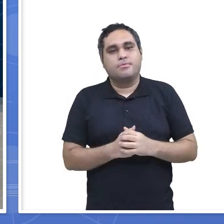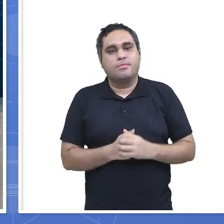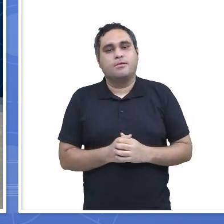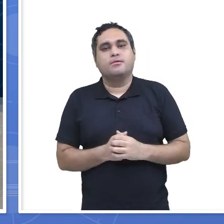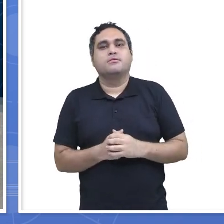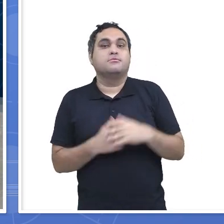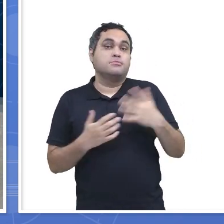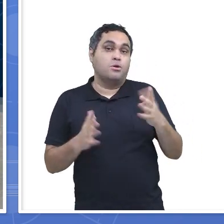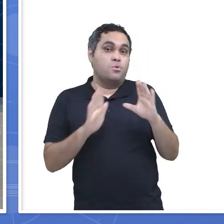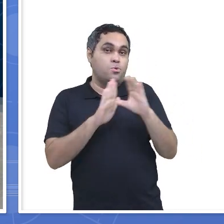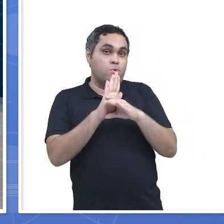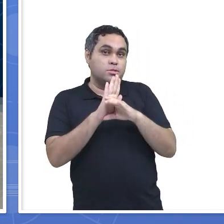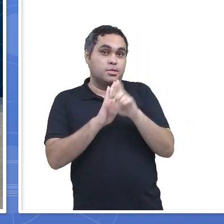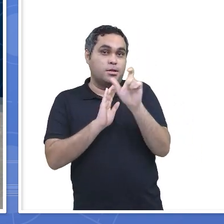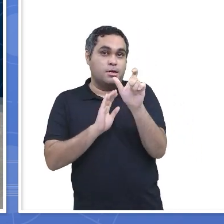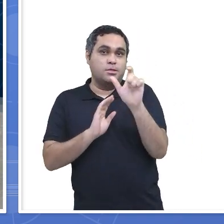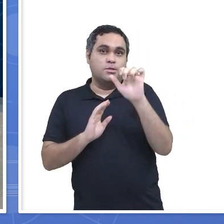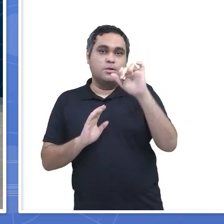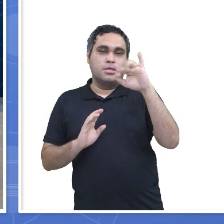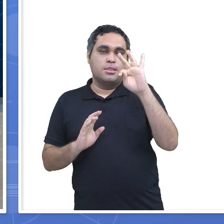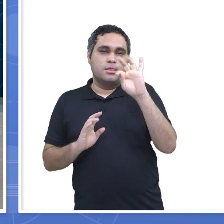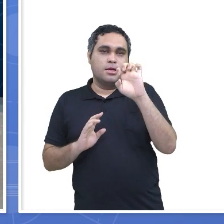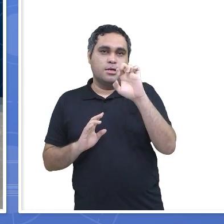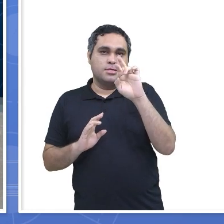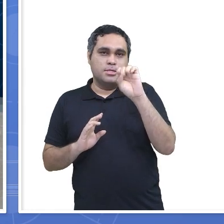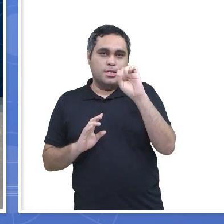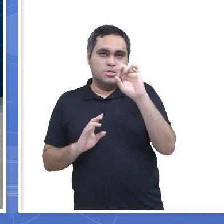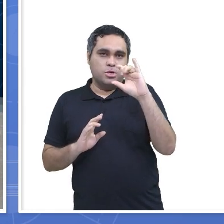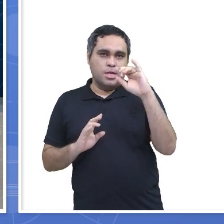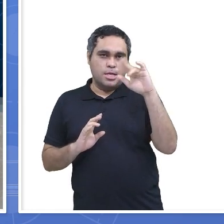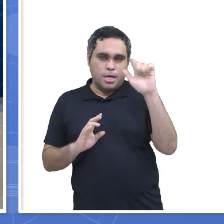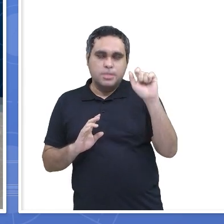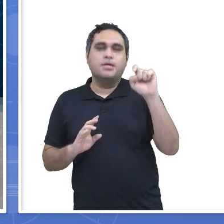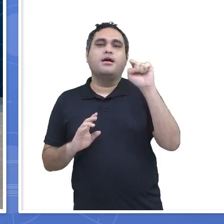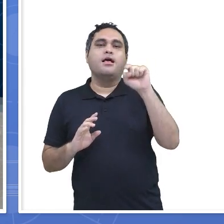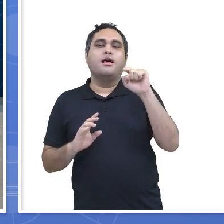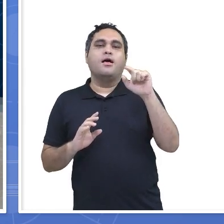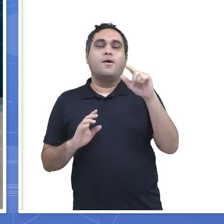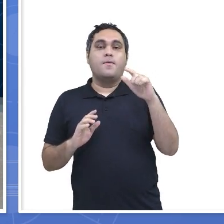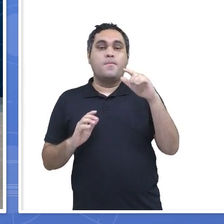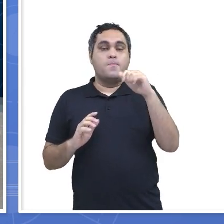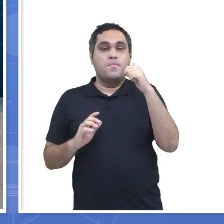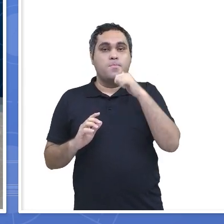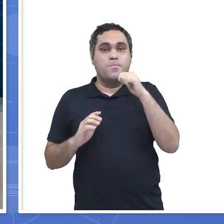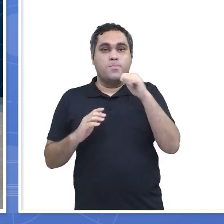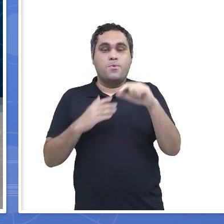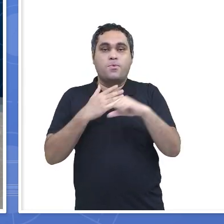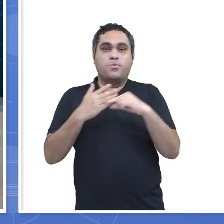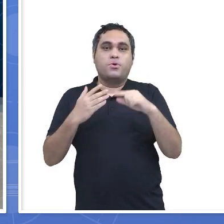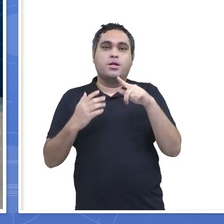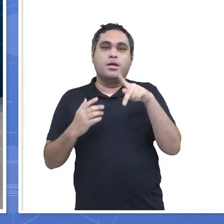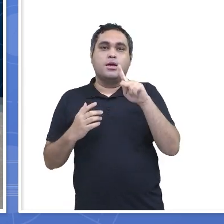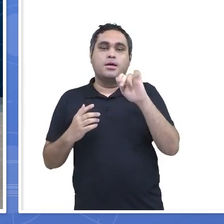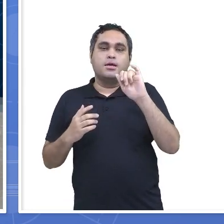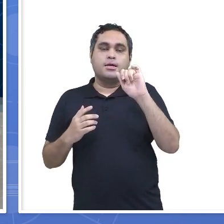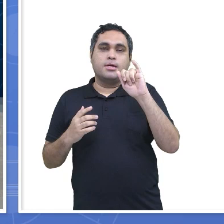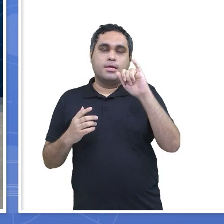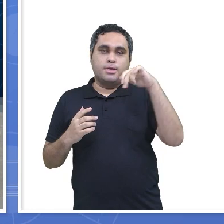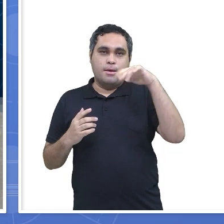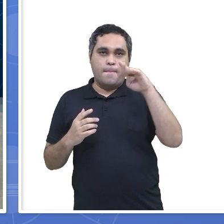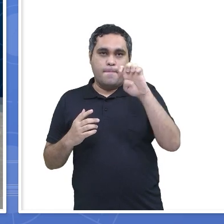O conceito de interseccionalidade foi cunhado por Kimberly Williams Crenshaw, numa pesquisa